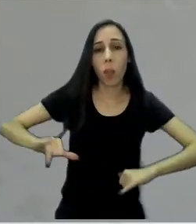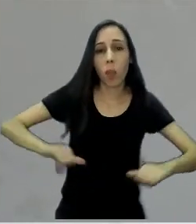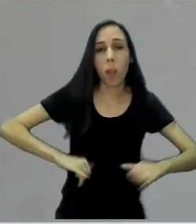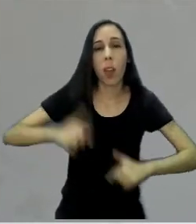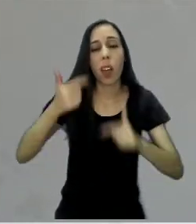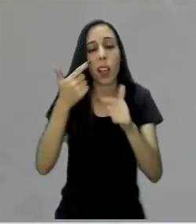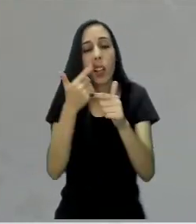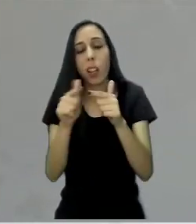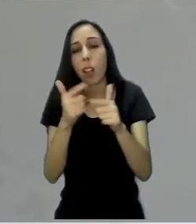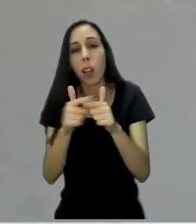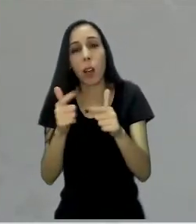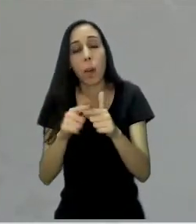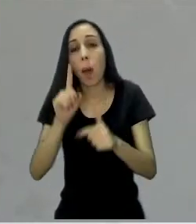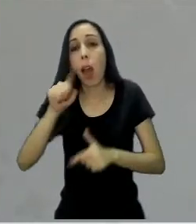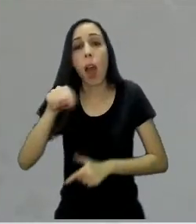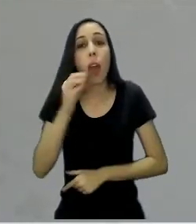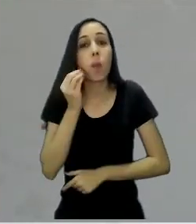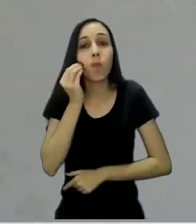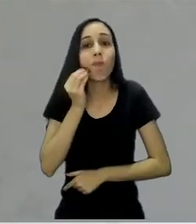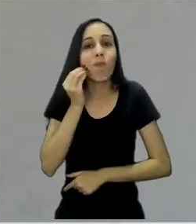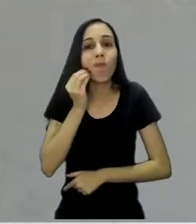a tribulação é